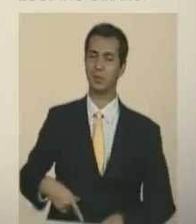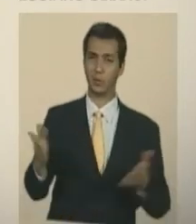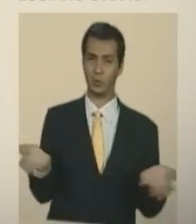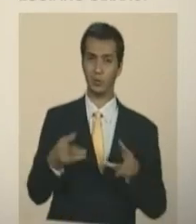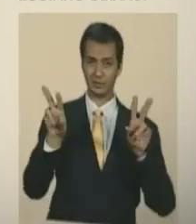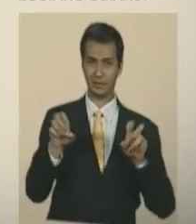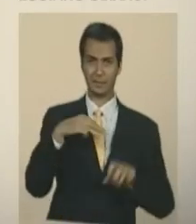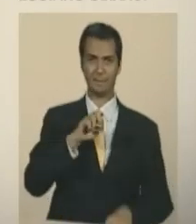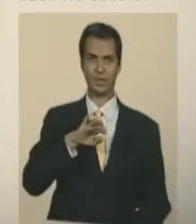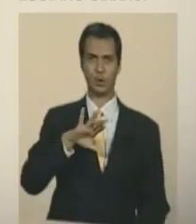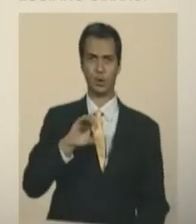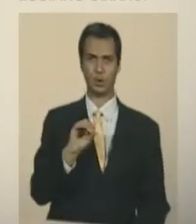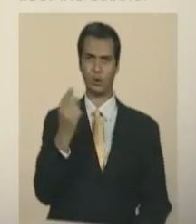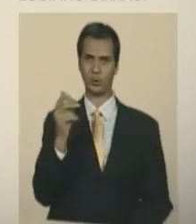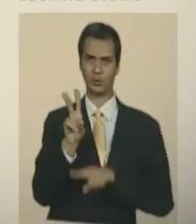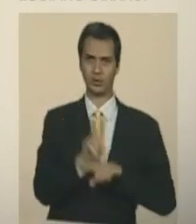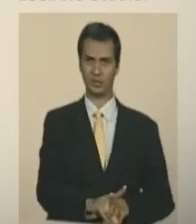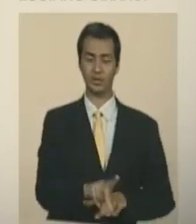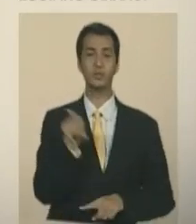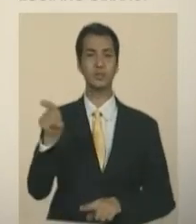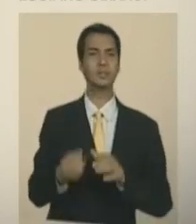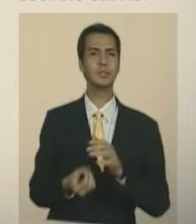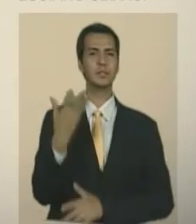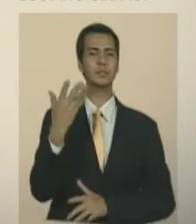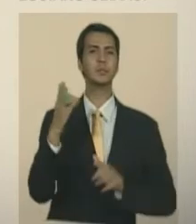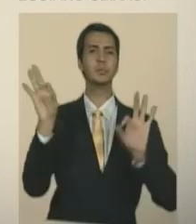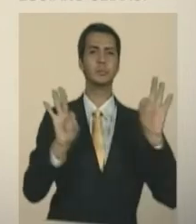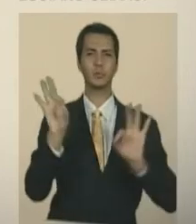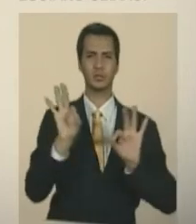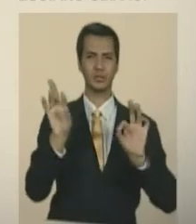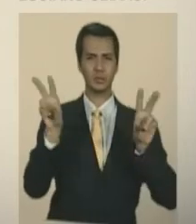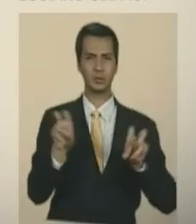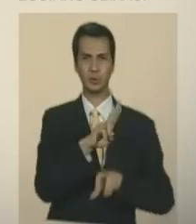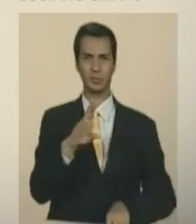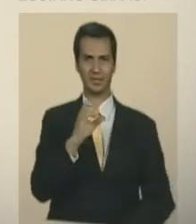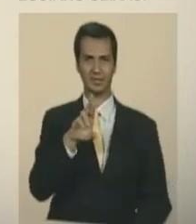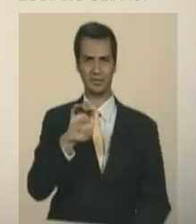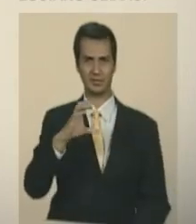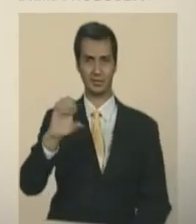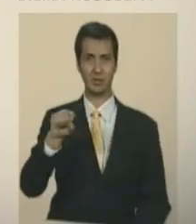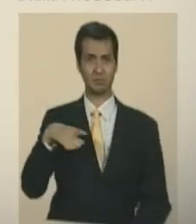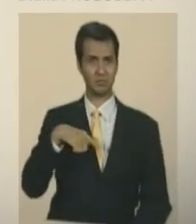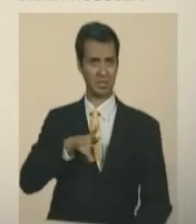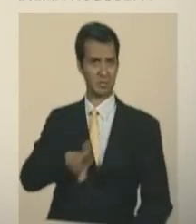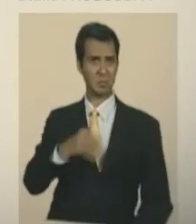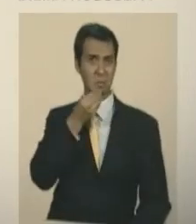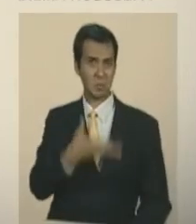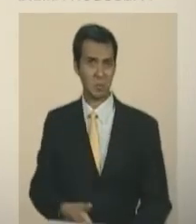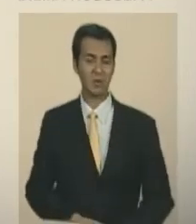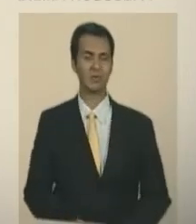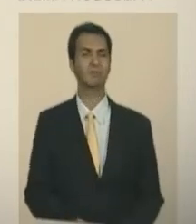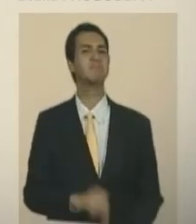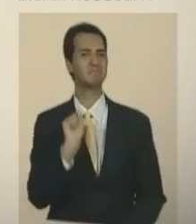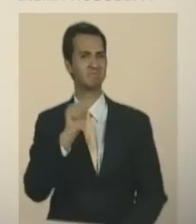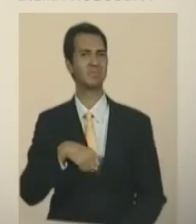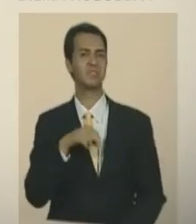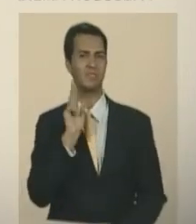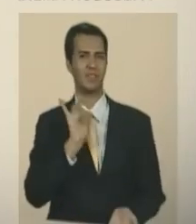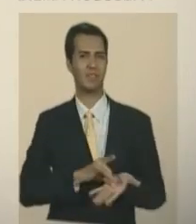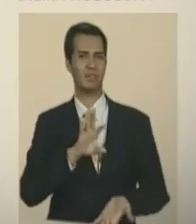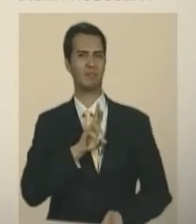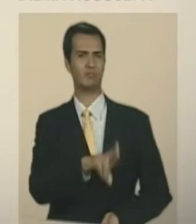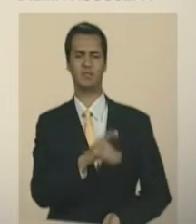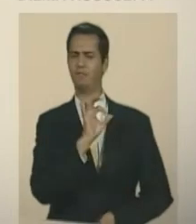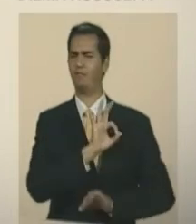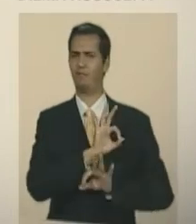microcrédito o programa crescer que a senhora lançou no ano passado já tem resultados muito bons não é mesmo é assim Luciano os resultados